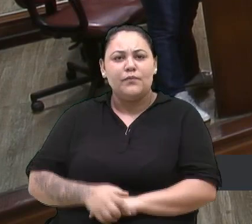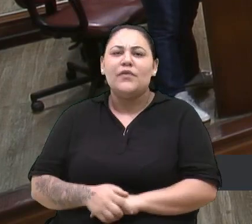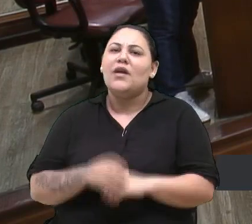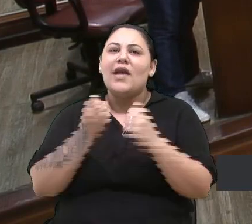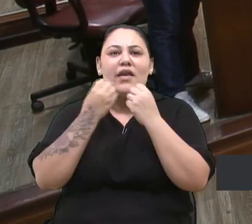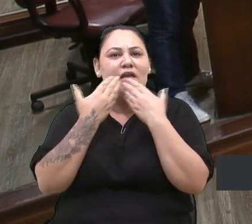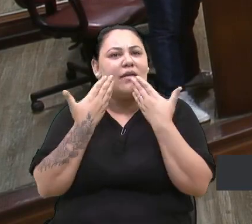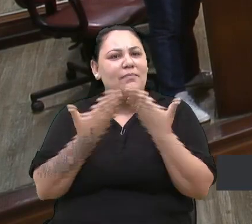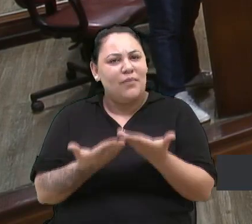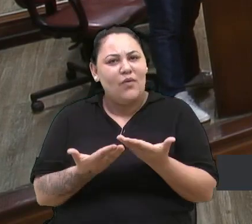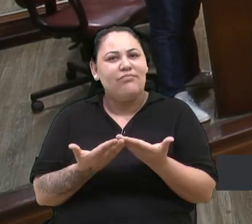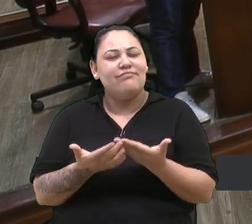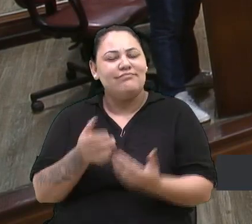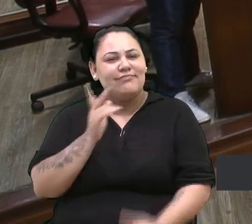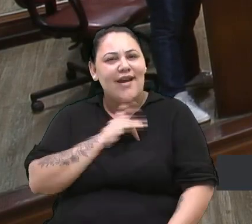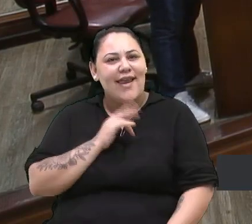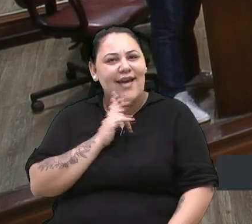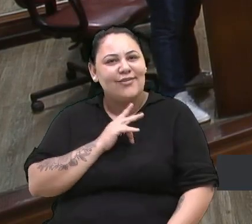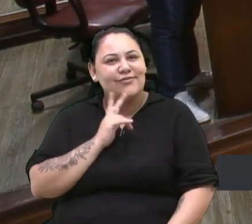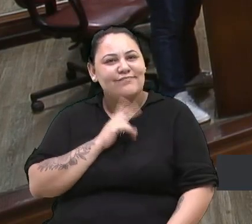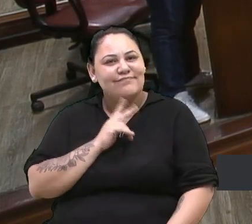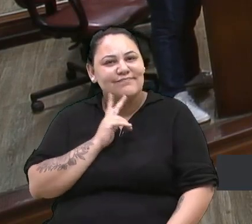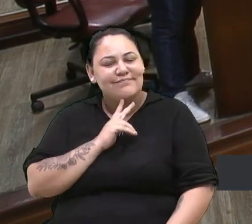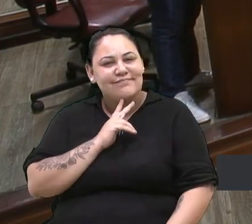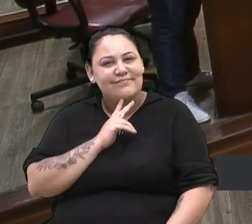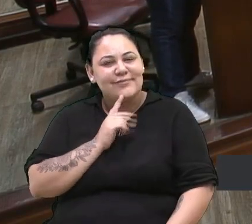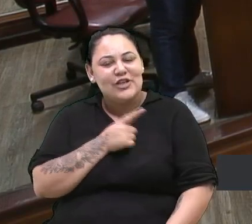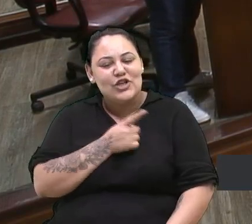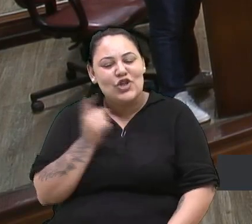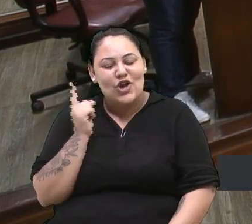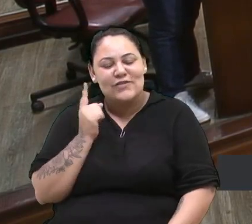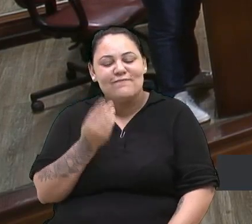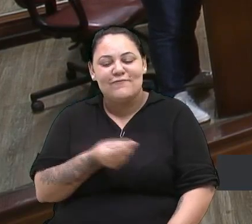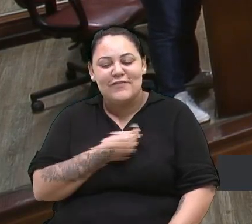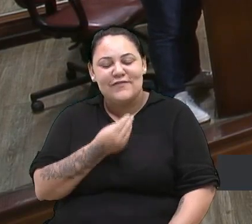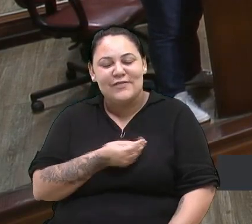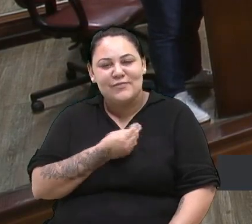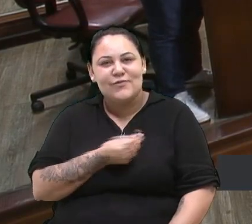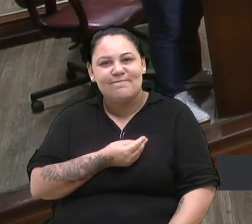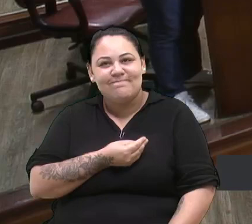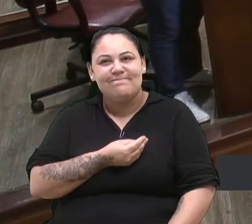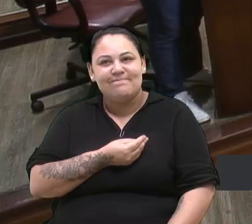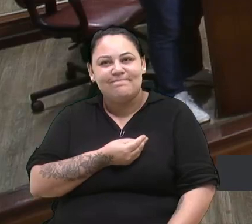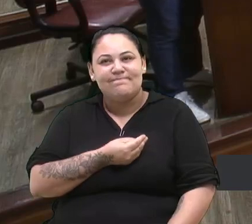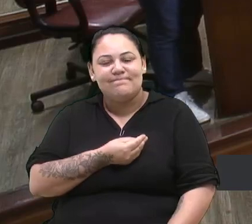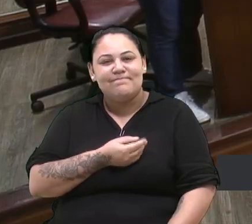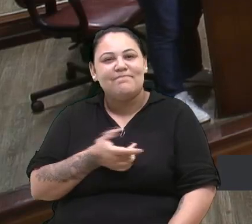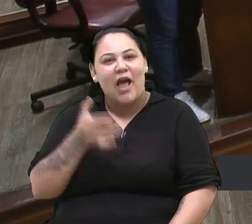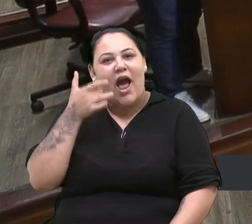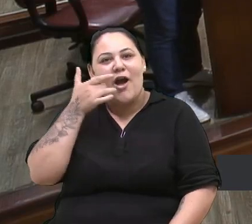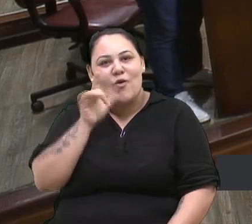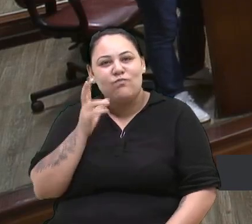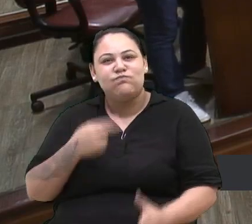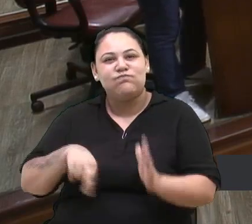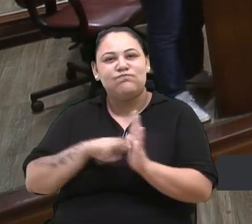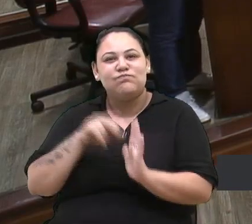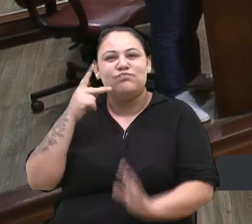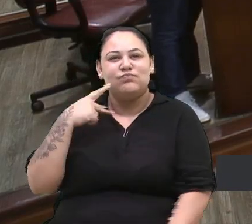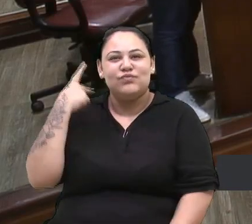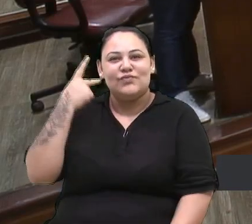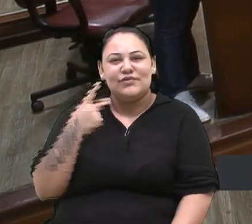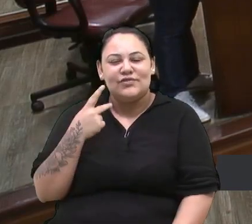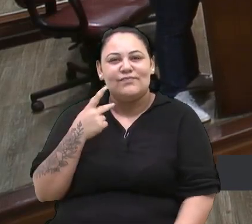Renato, que a gente viveu para ter retomado uma política habitacional efetiva, né?